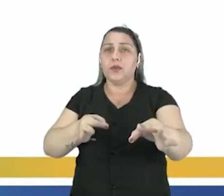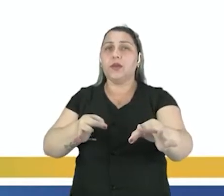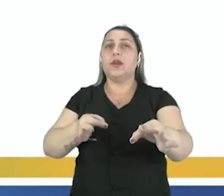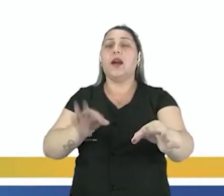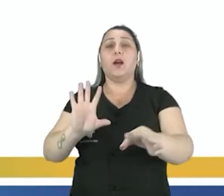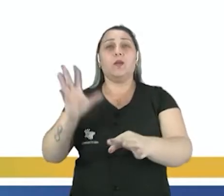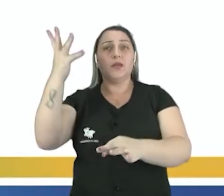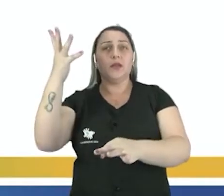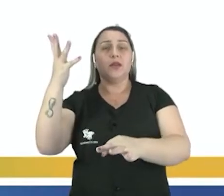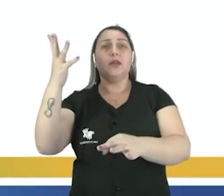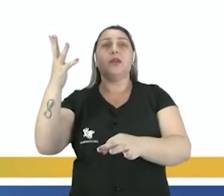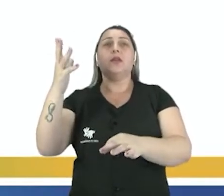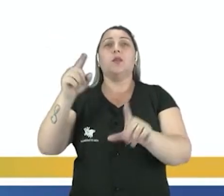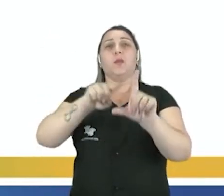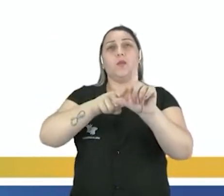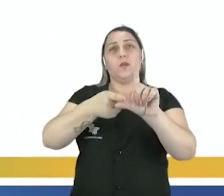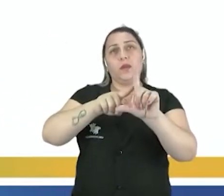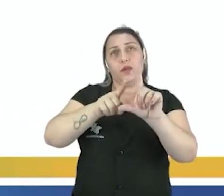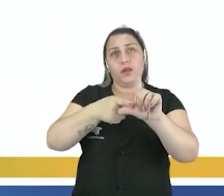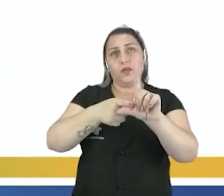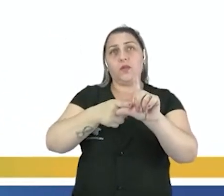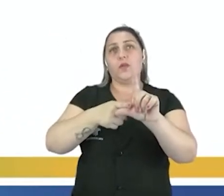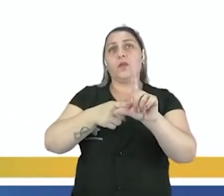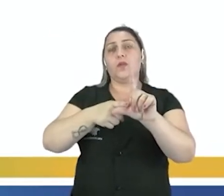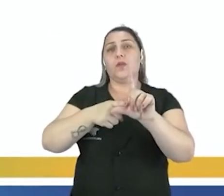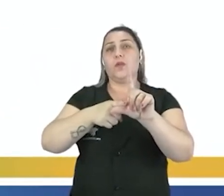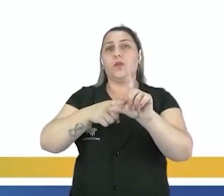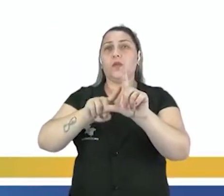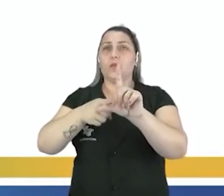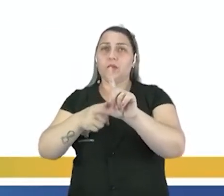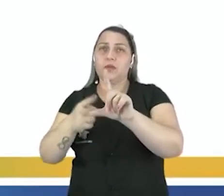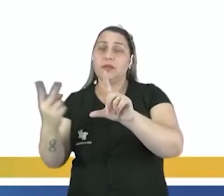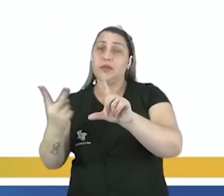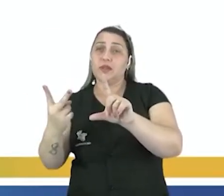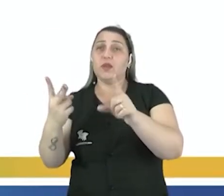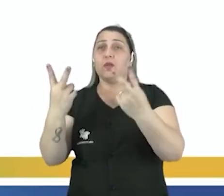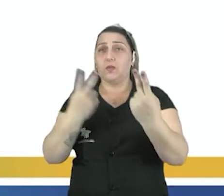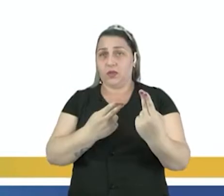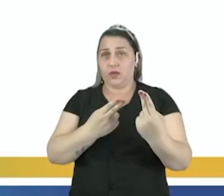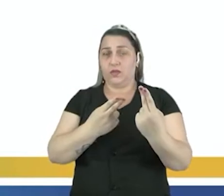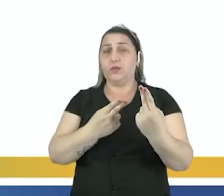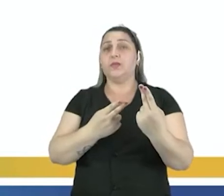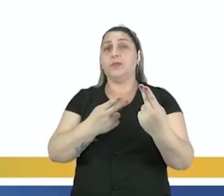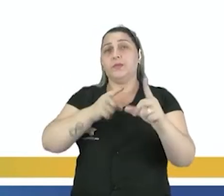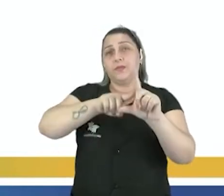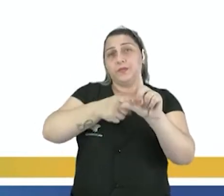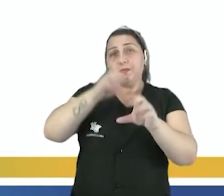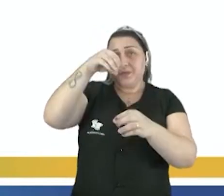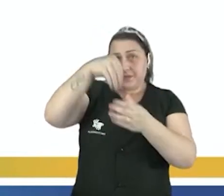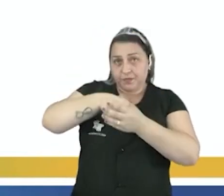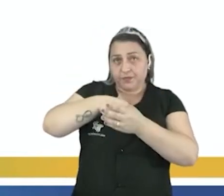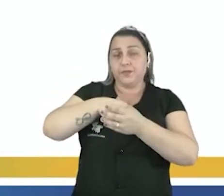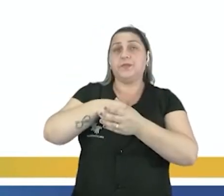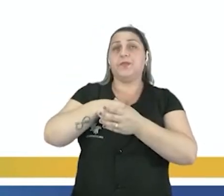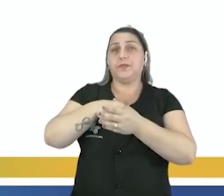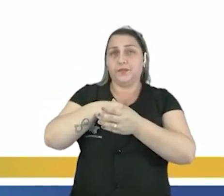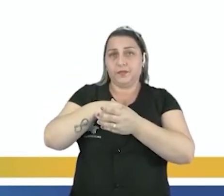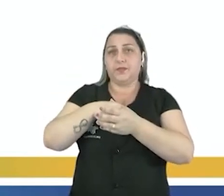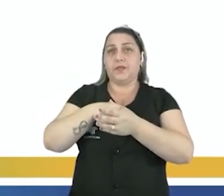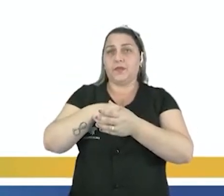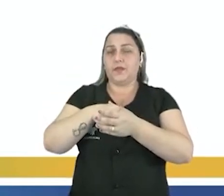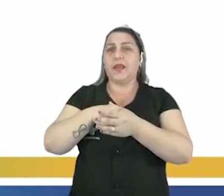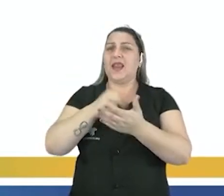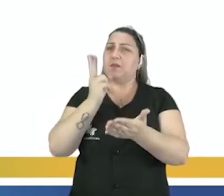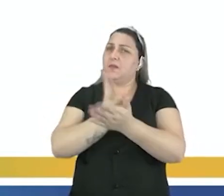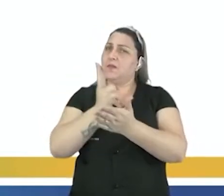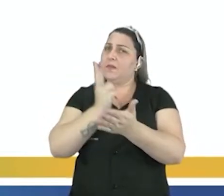coisa acontece com esse ângulo aqui e com este e este. Isso quer dizer que os ângulos correspondentes são congruentes, né,